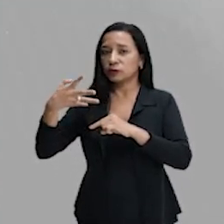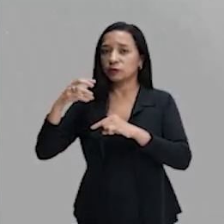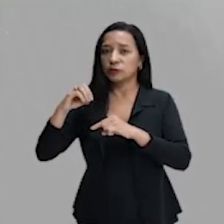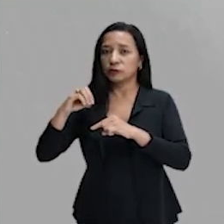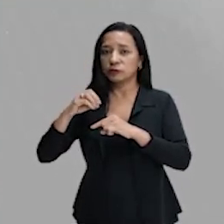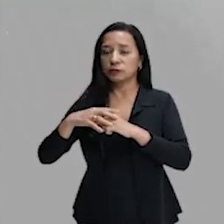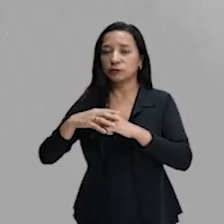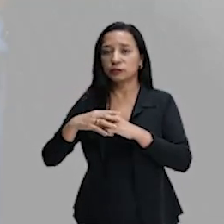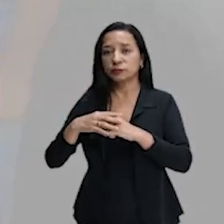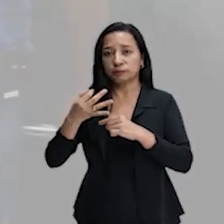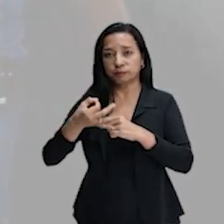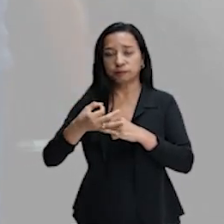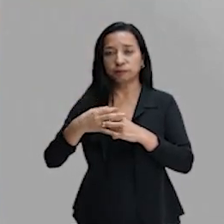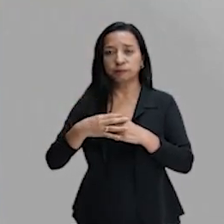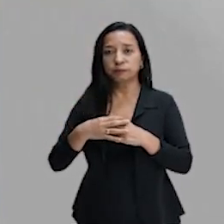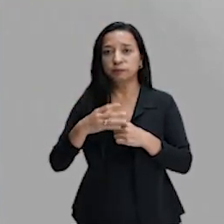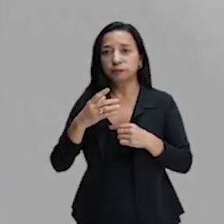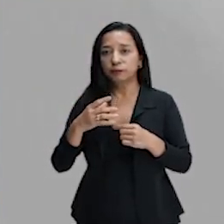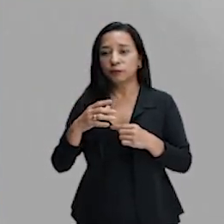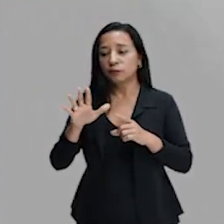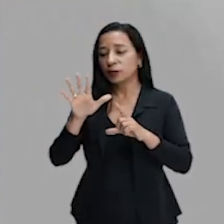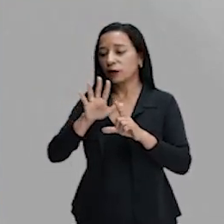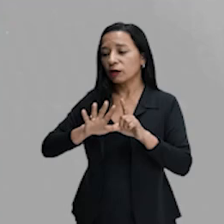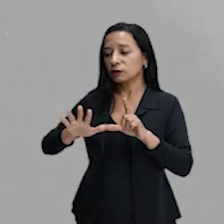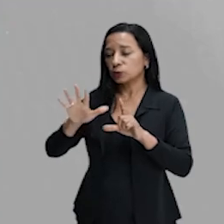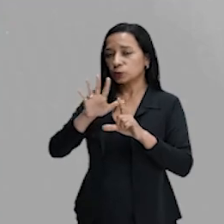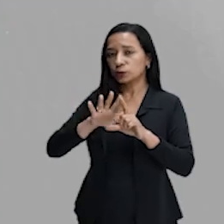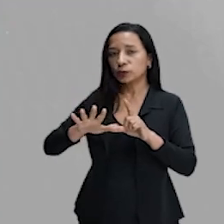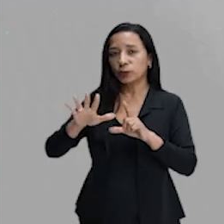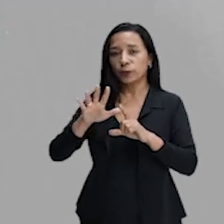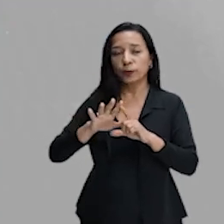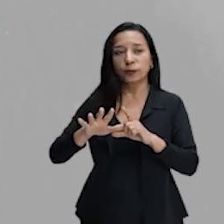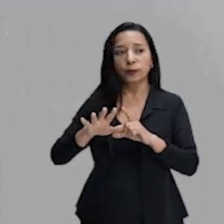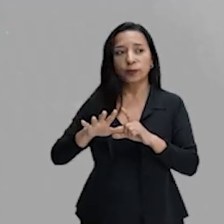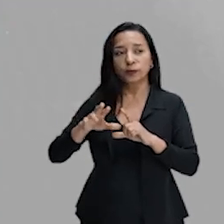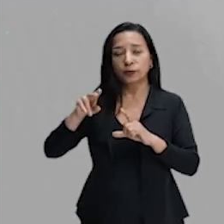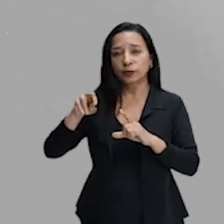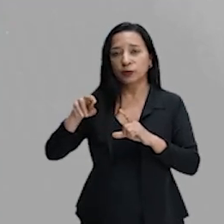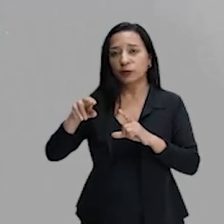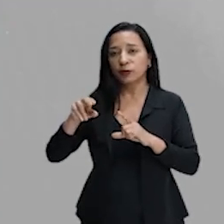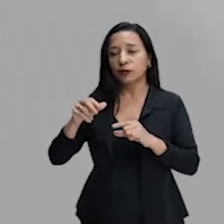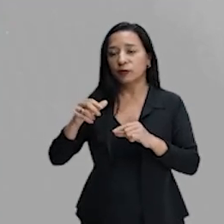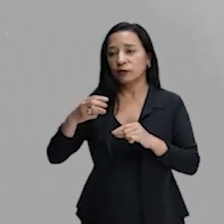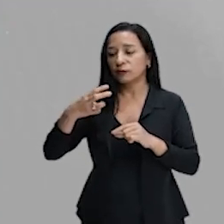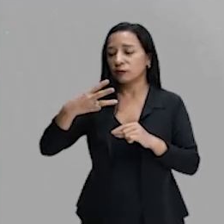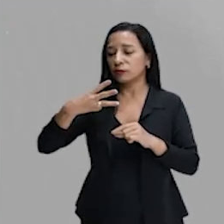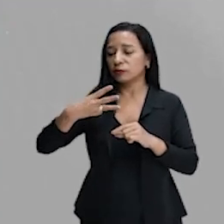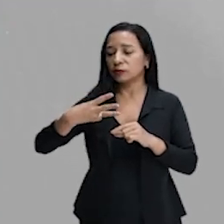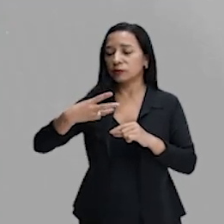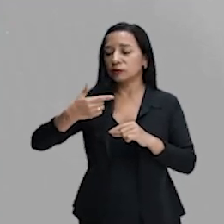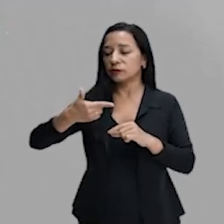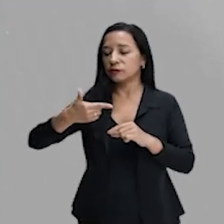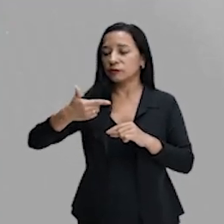240 certo então a área total vai ser igual aqui a